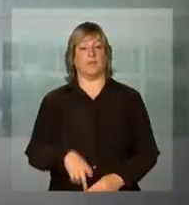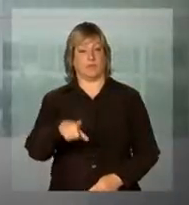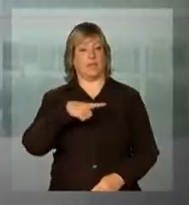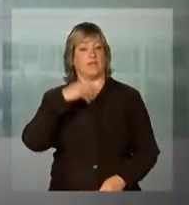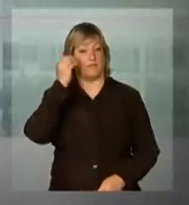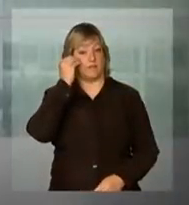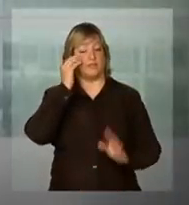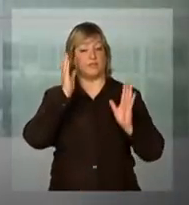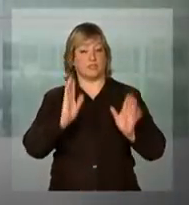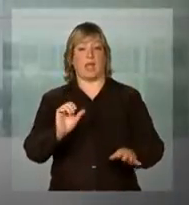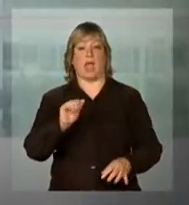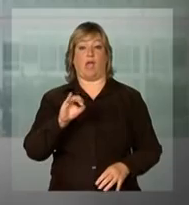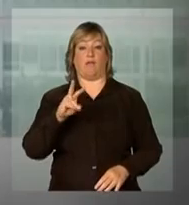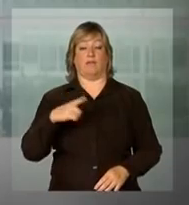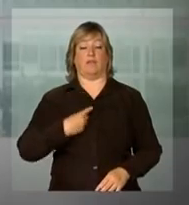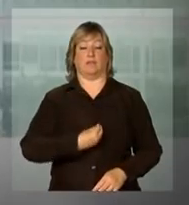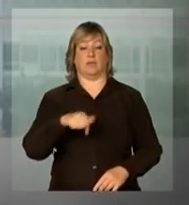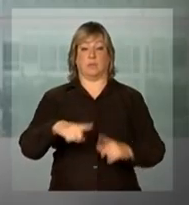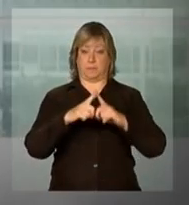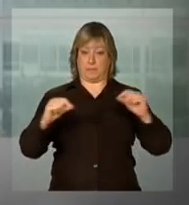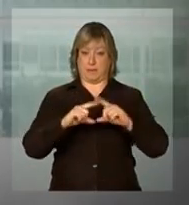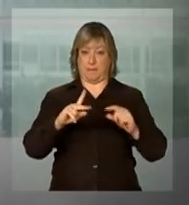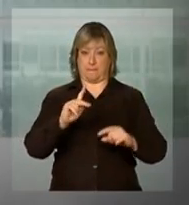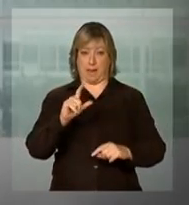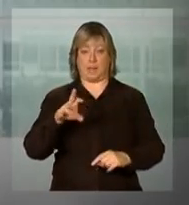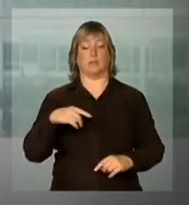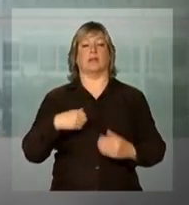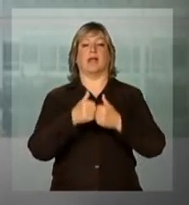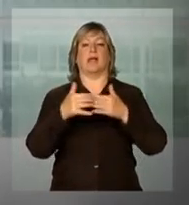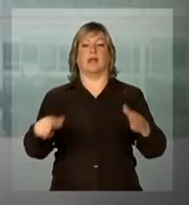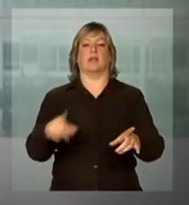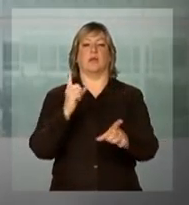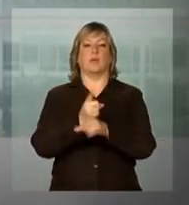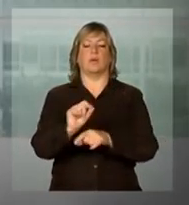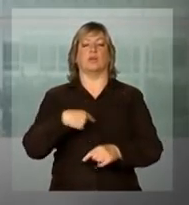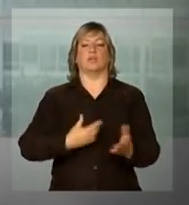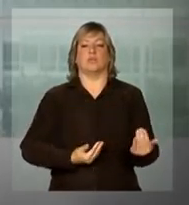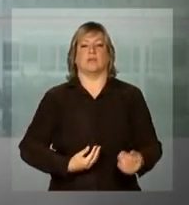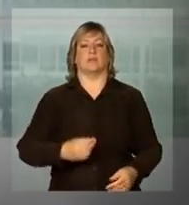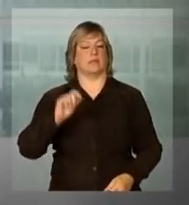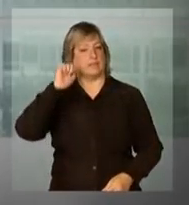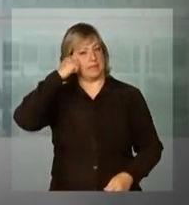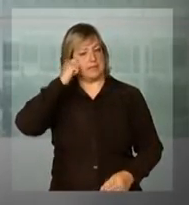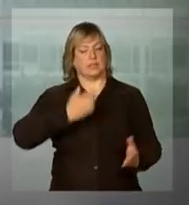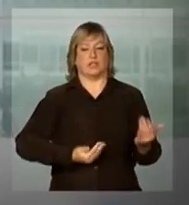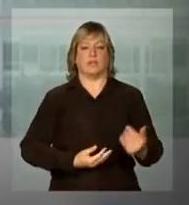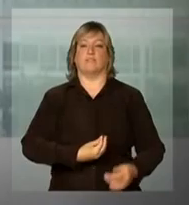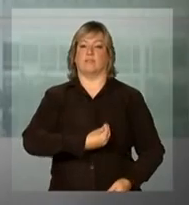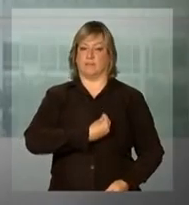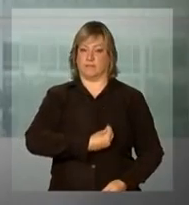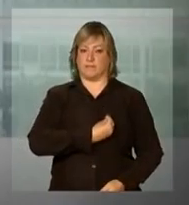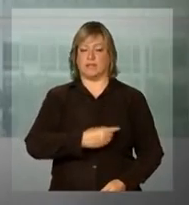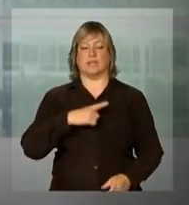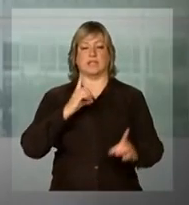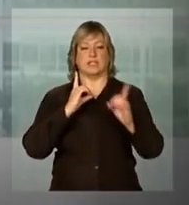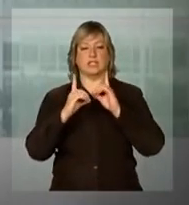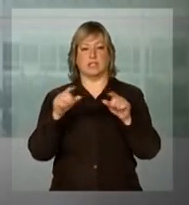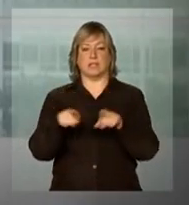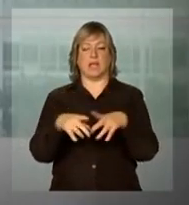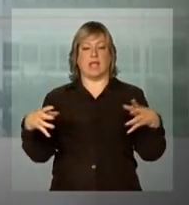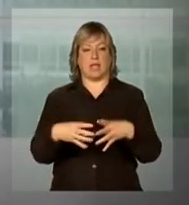Você acompanhou ao vivo do Palácio do Planalto em Brasília abertura do encontro Juventude Negra, Juventude Viva, diálogos